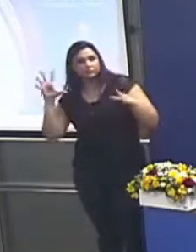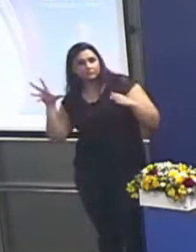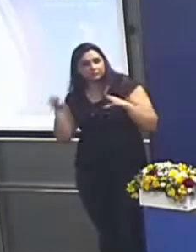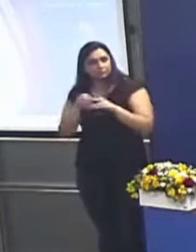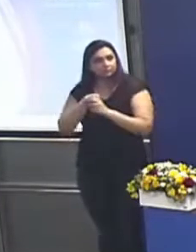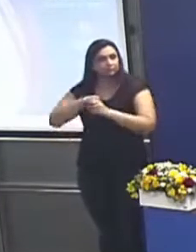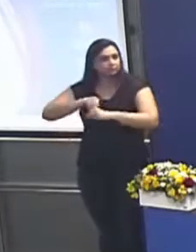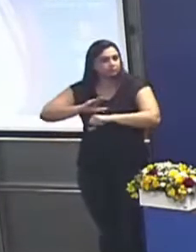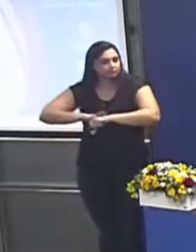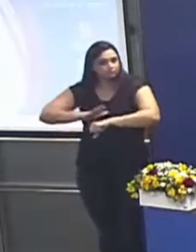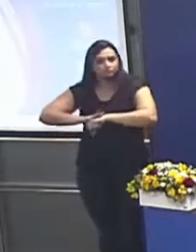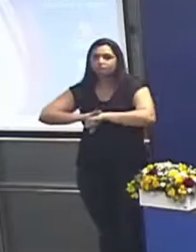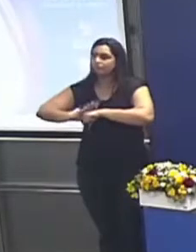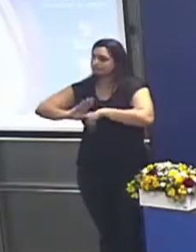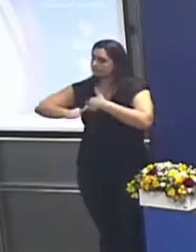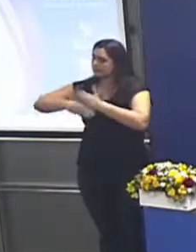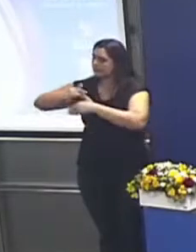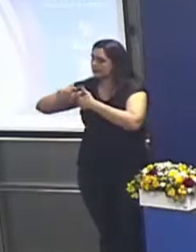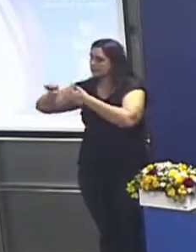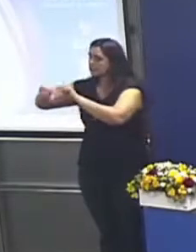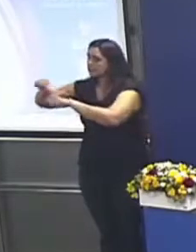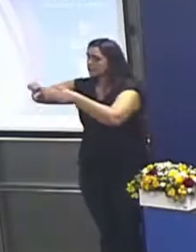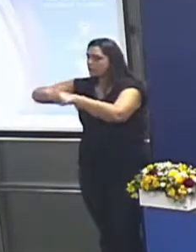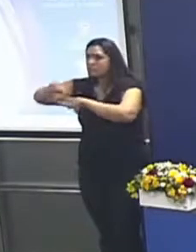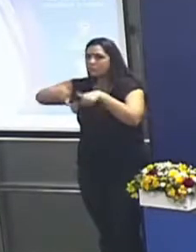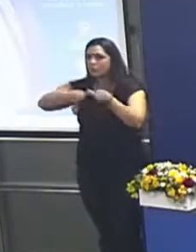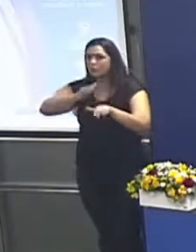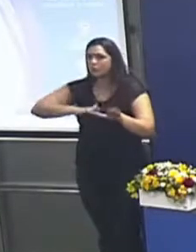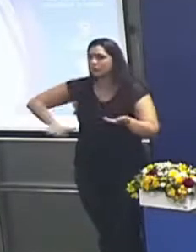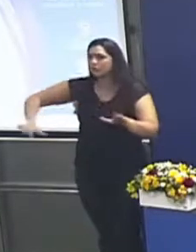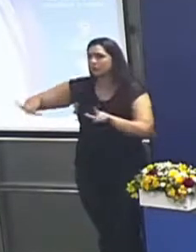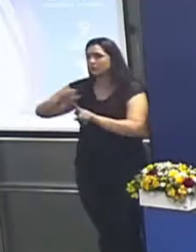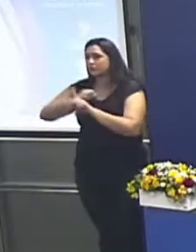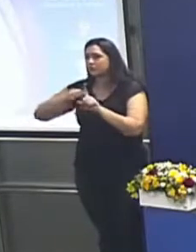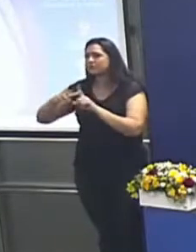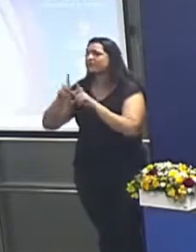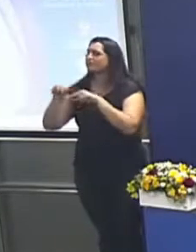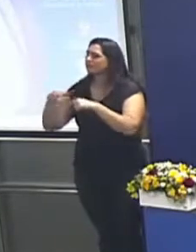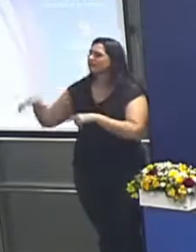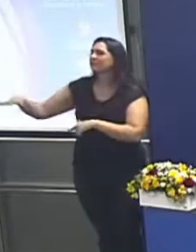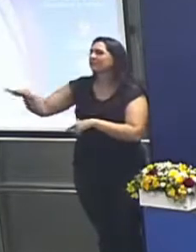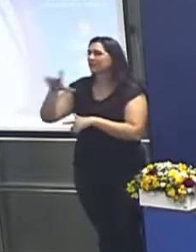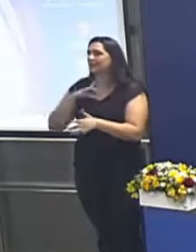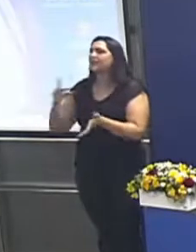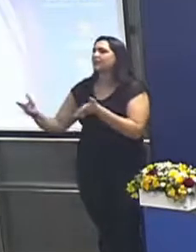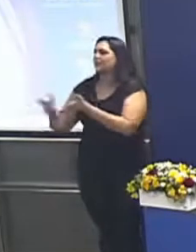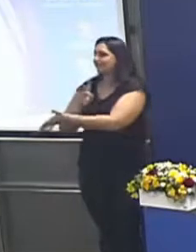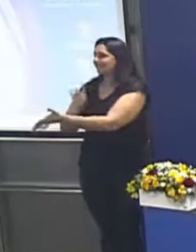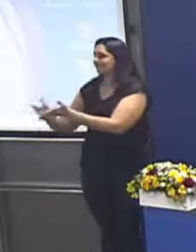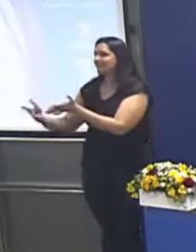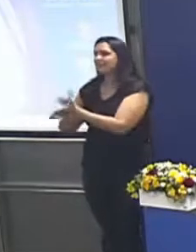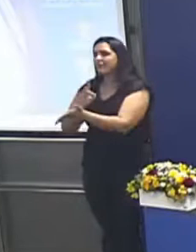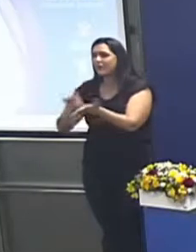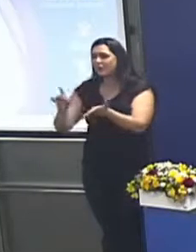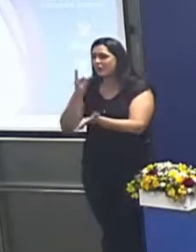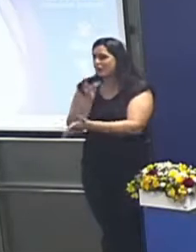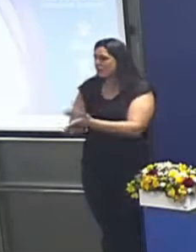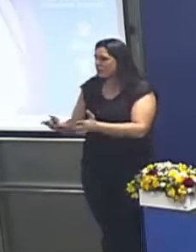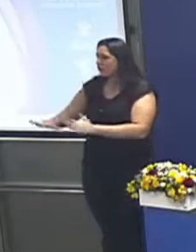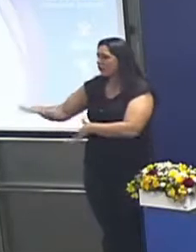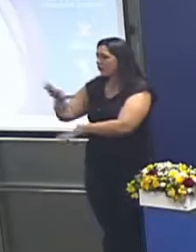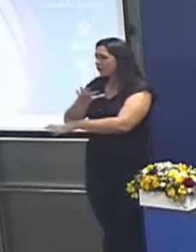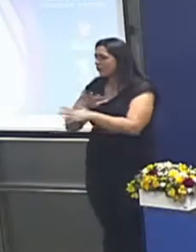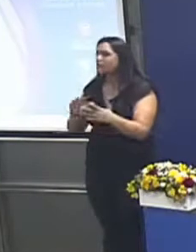vá fazendo mudanças na sociedade para enfrentar tanto ódio que perpassa as